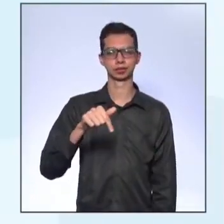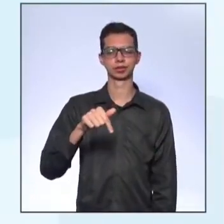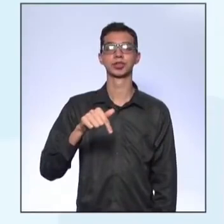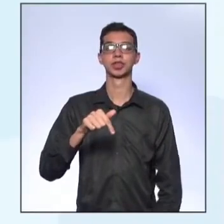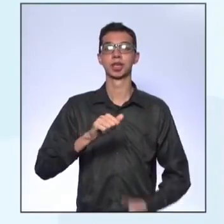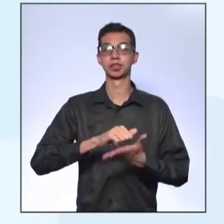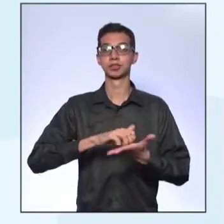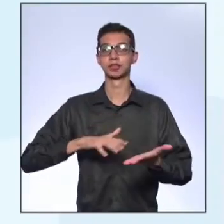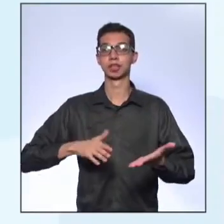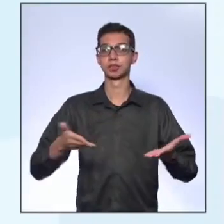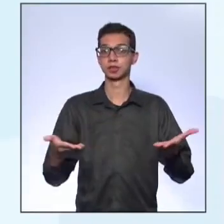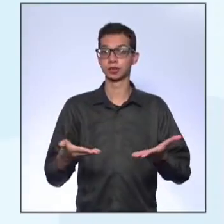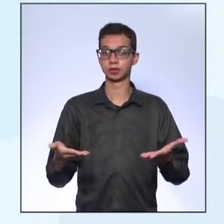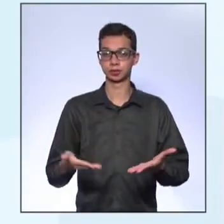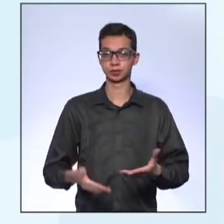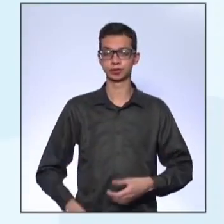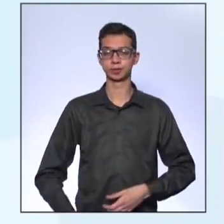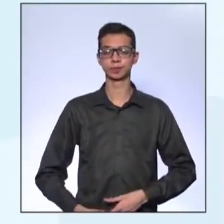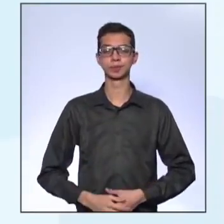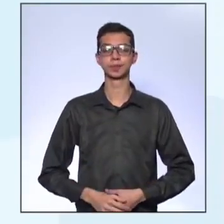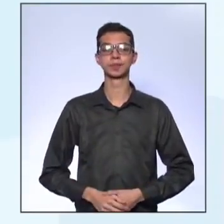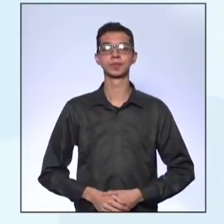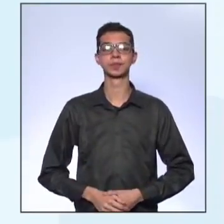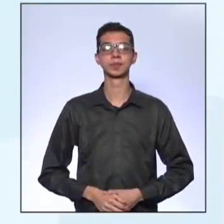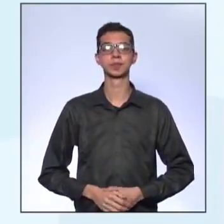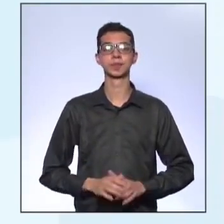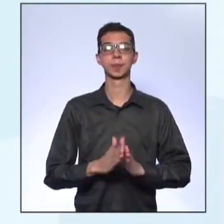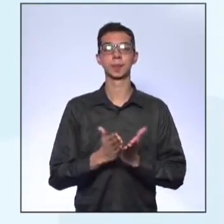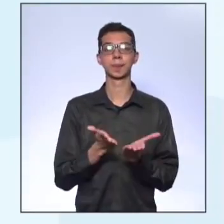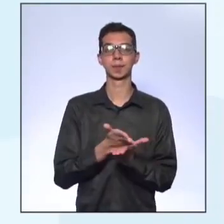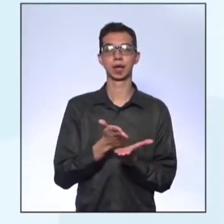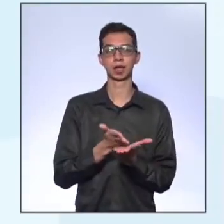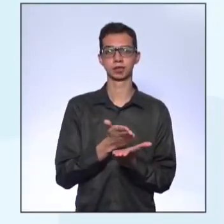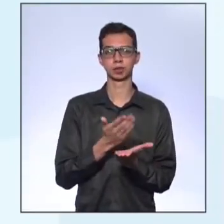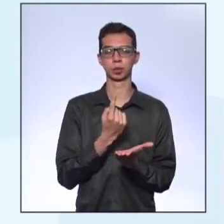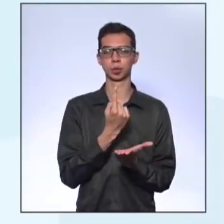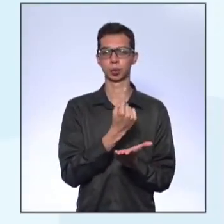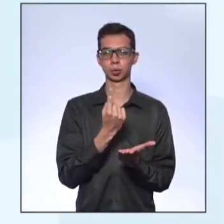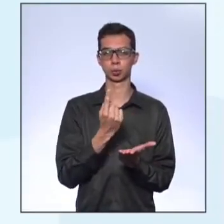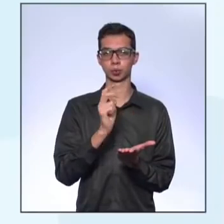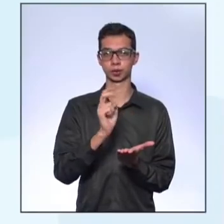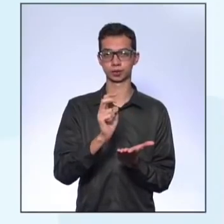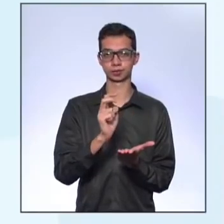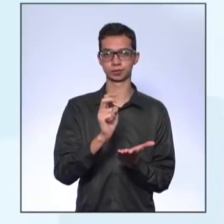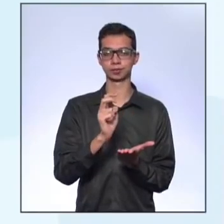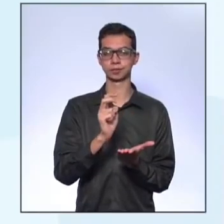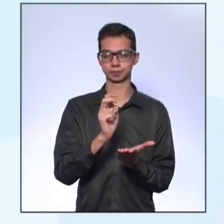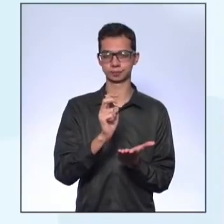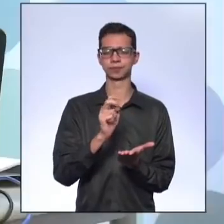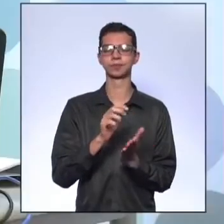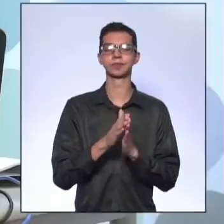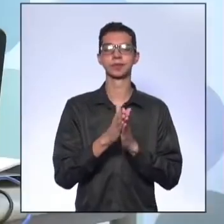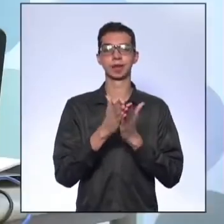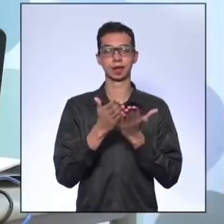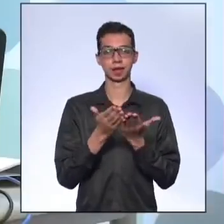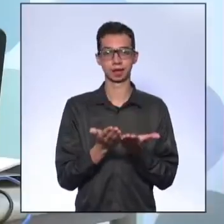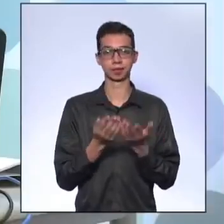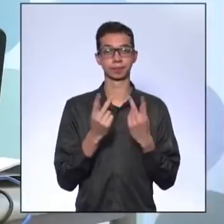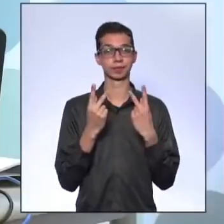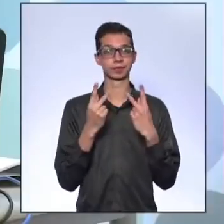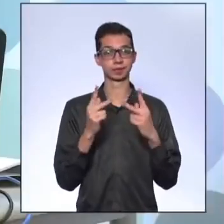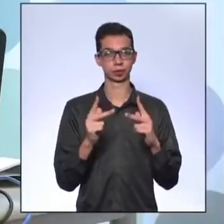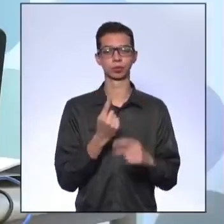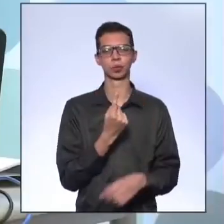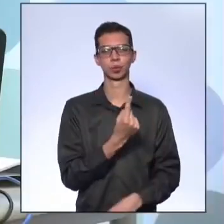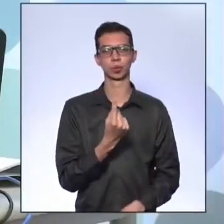atividade que nós vamos fazer agora, ela está na página 115. Abra sua apostila na